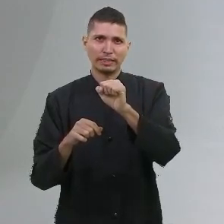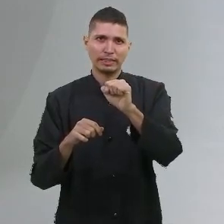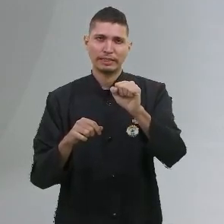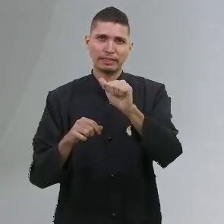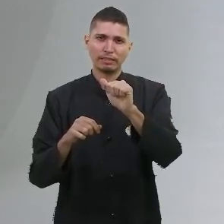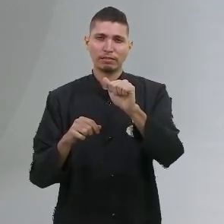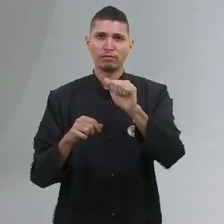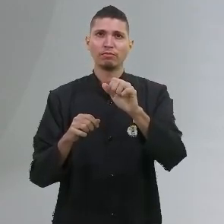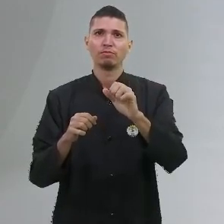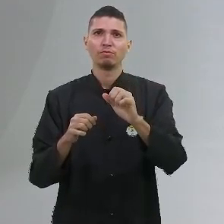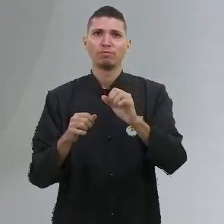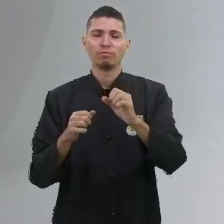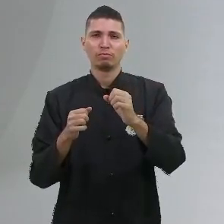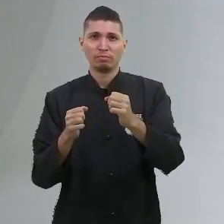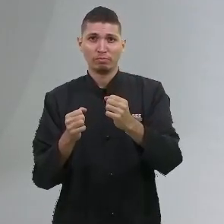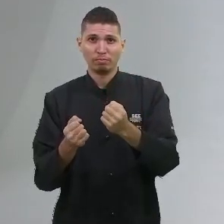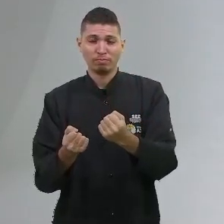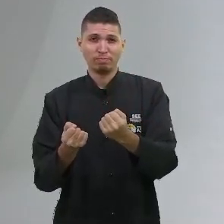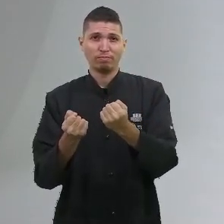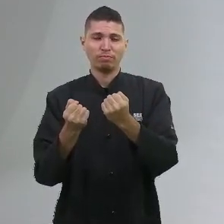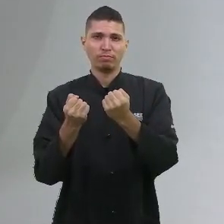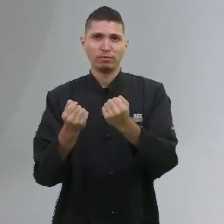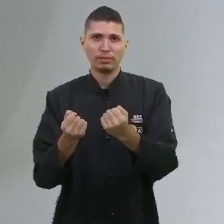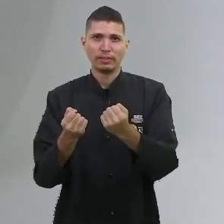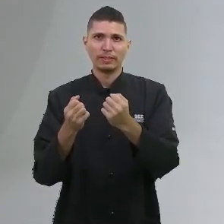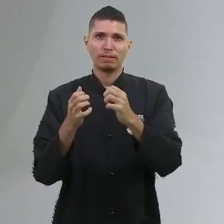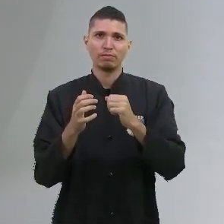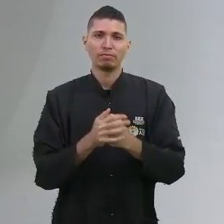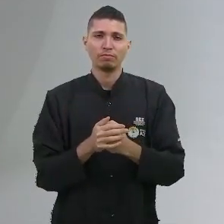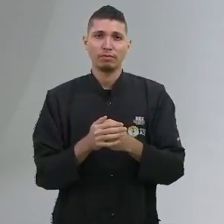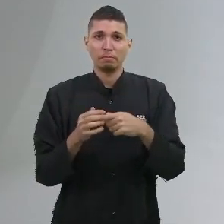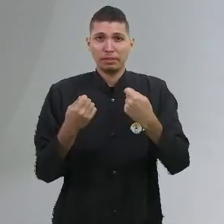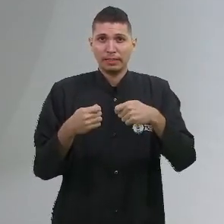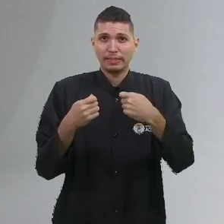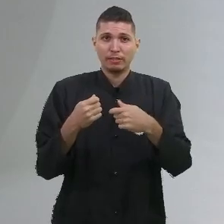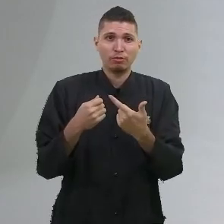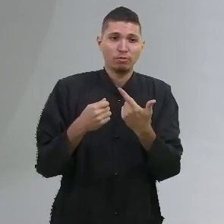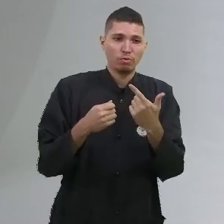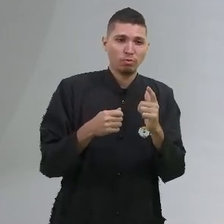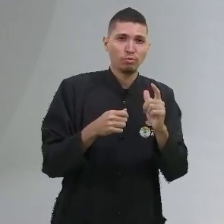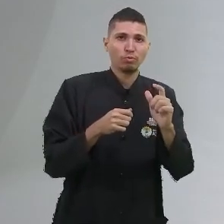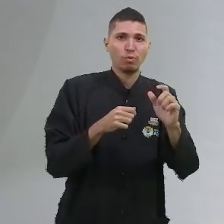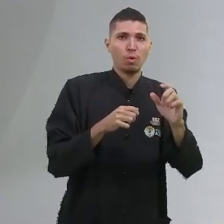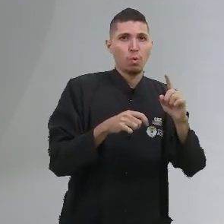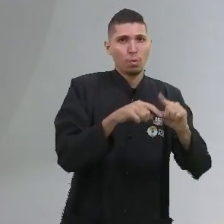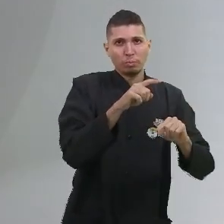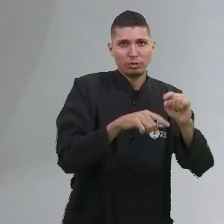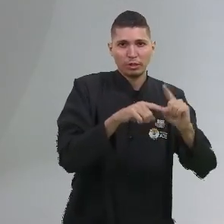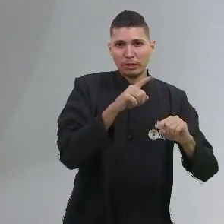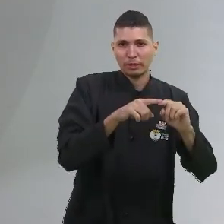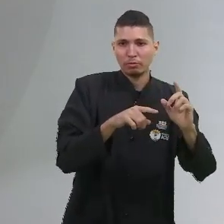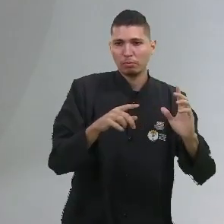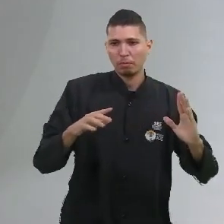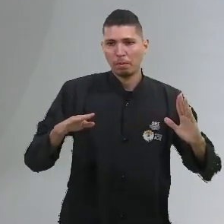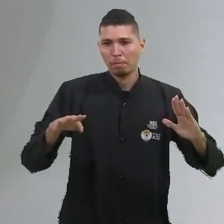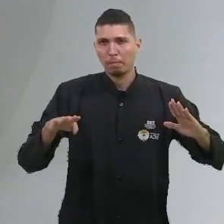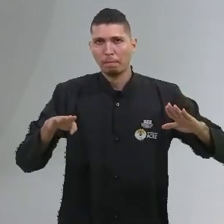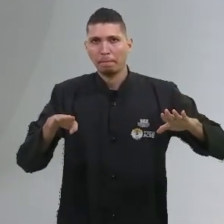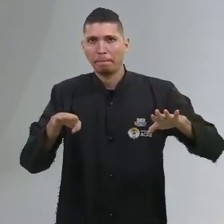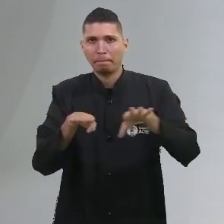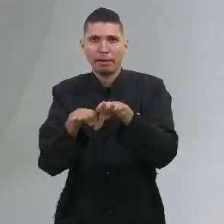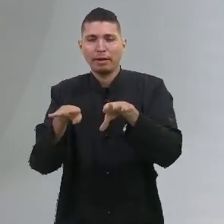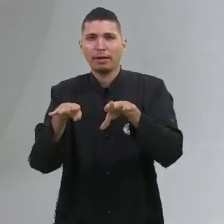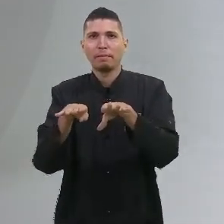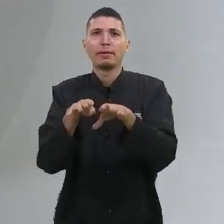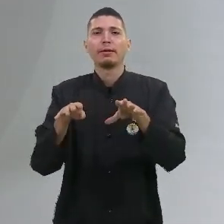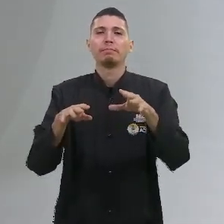será necessária uma força muito grande para fazer com que esse objeto se desloque. Tá bom? Então, não é impossível, é